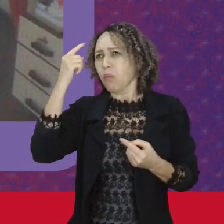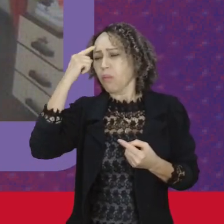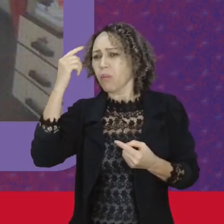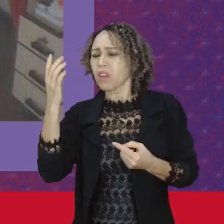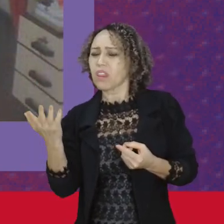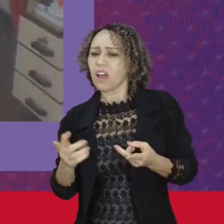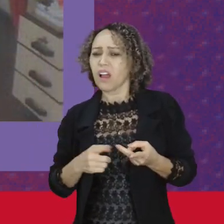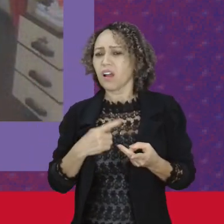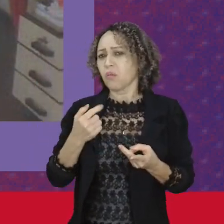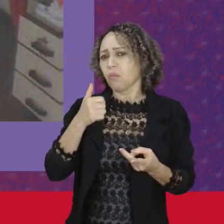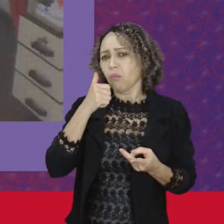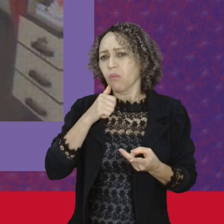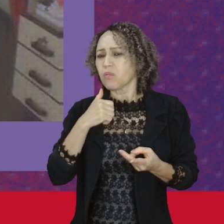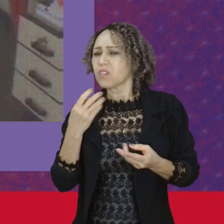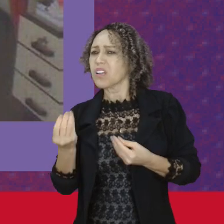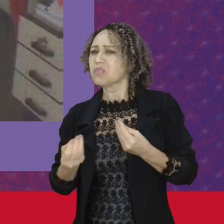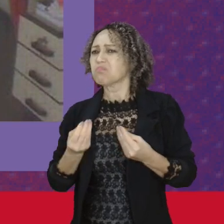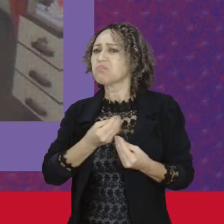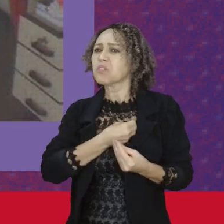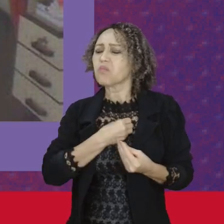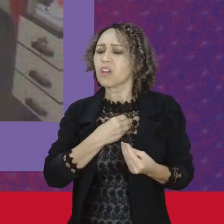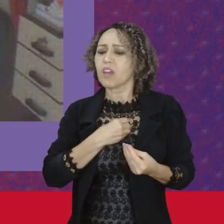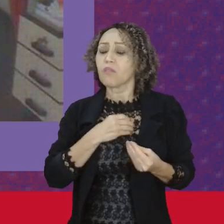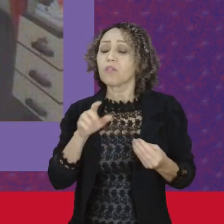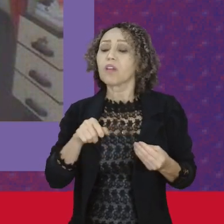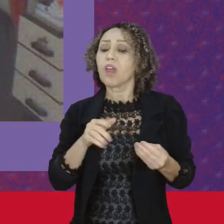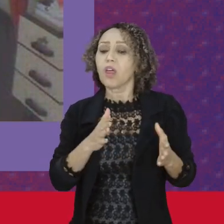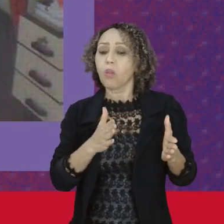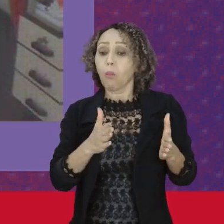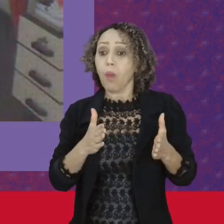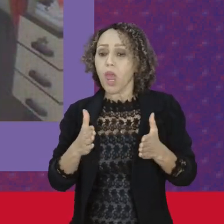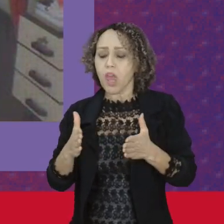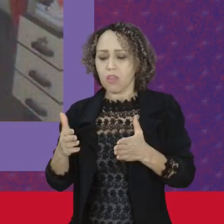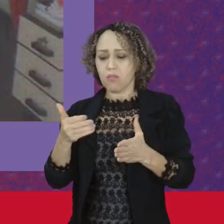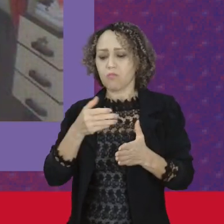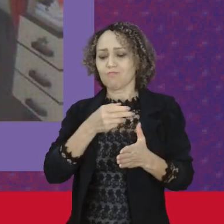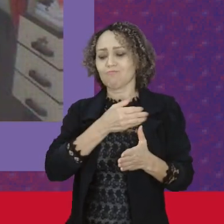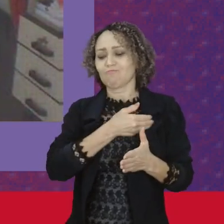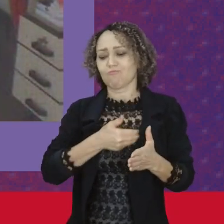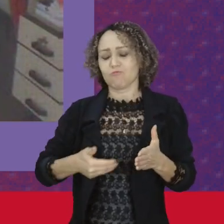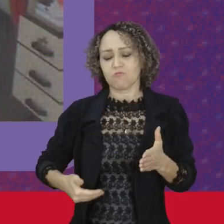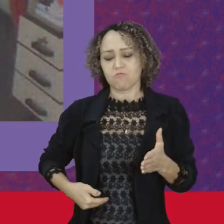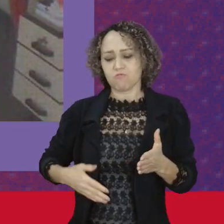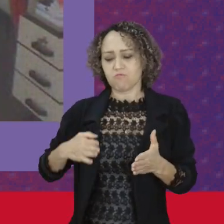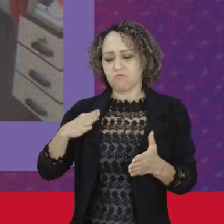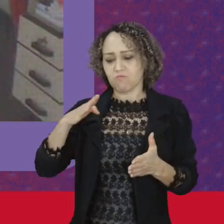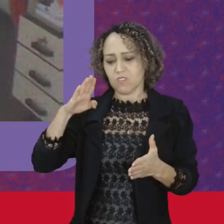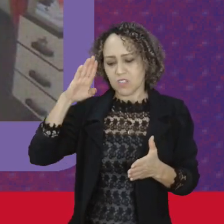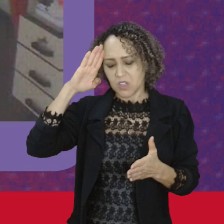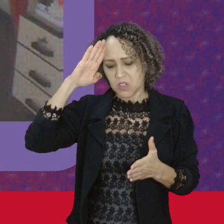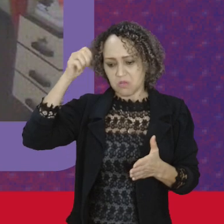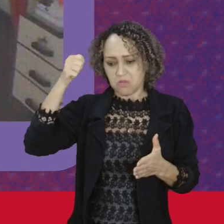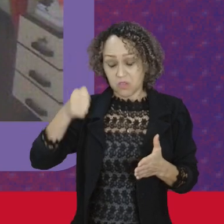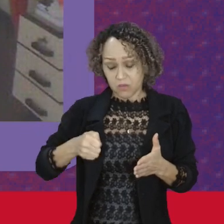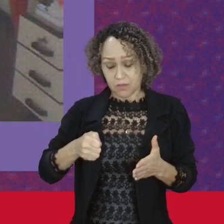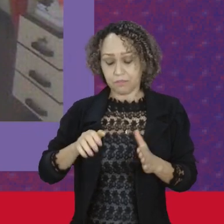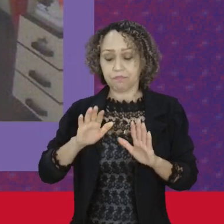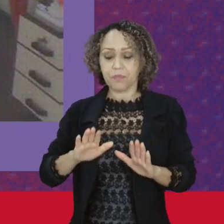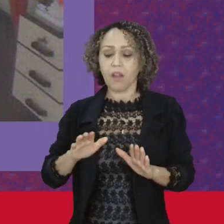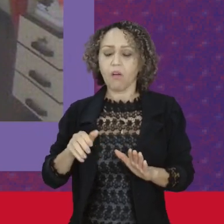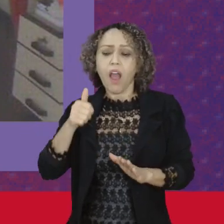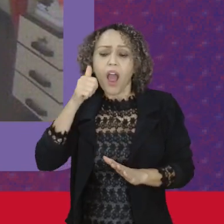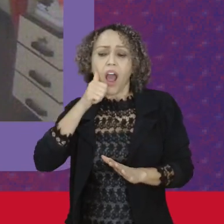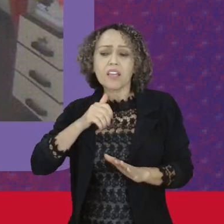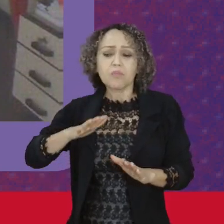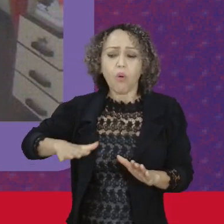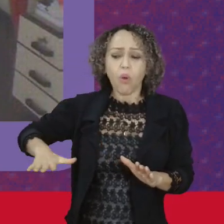as mulheres, né, durante a ditadura. Não é à toa que as mulheres de 64, que fazem a